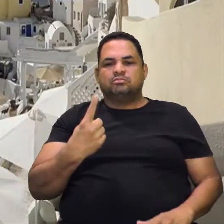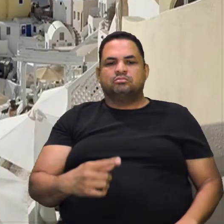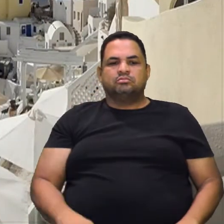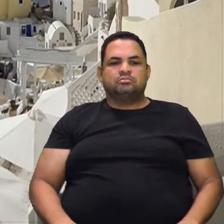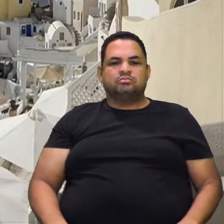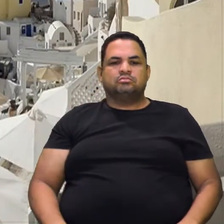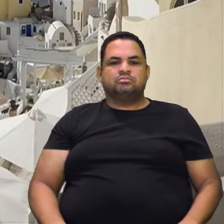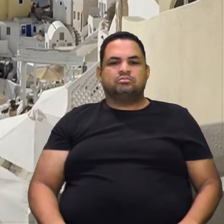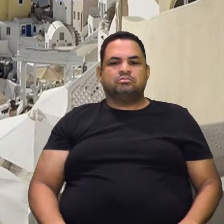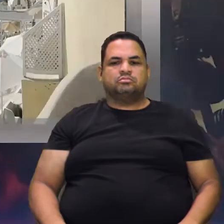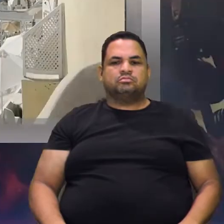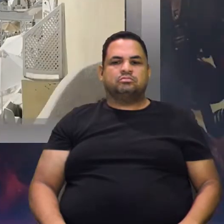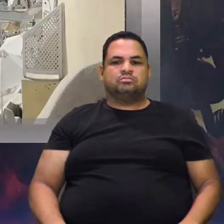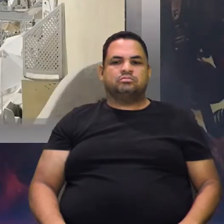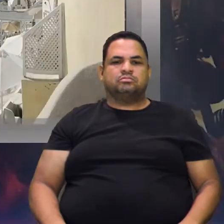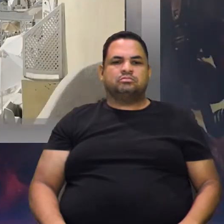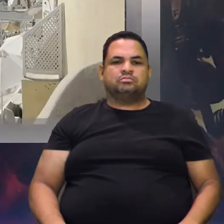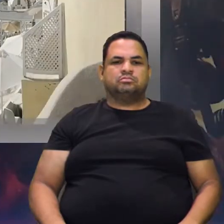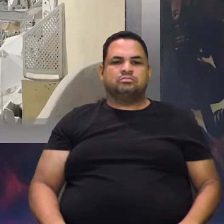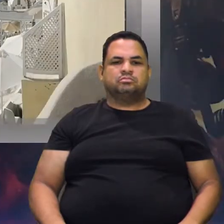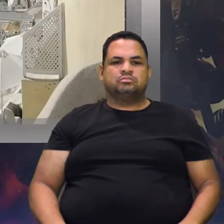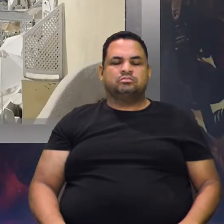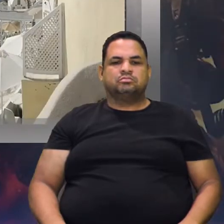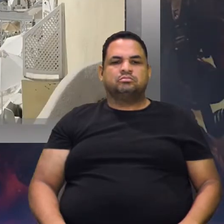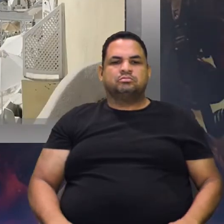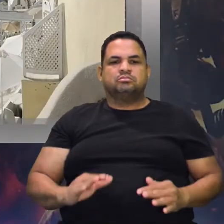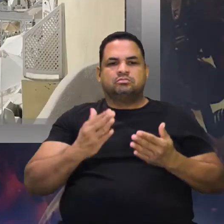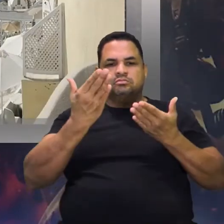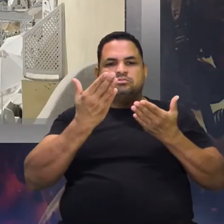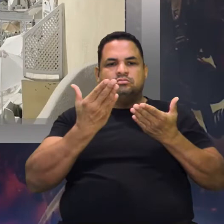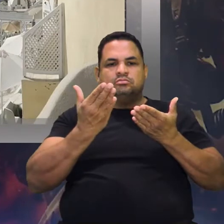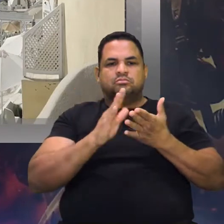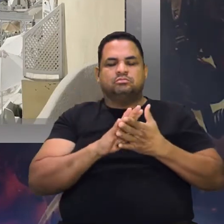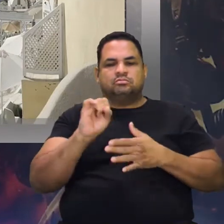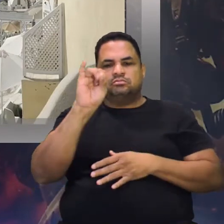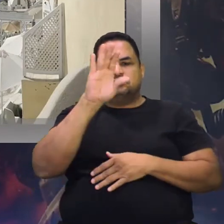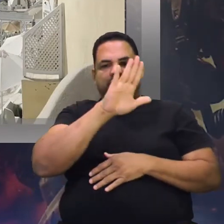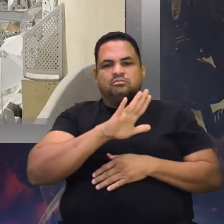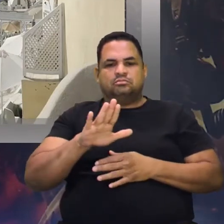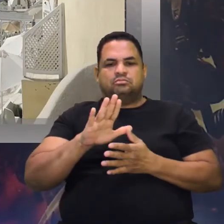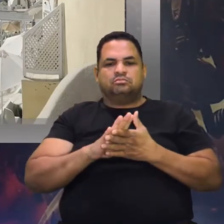Alunos, aqui a gente fica com essa imagem aqui da Grécia.